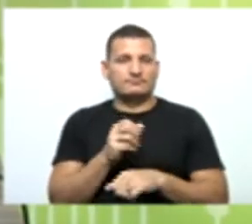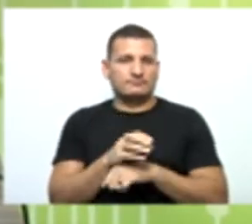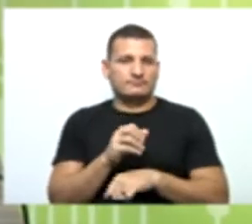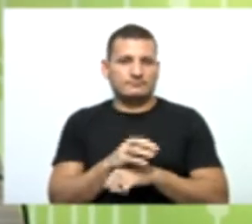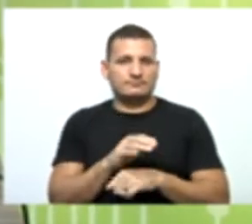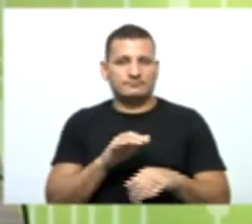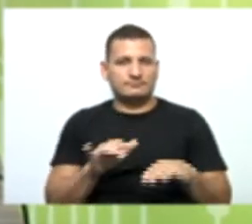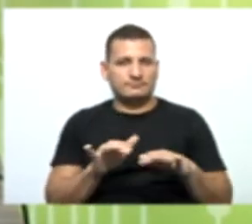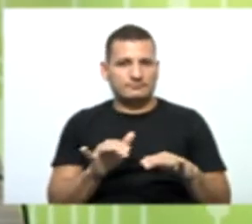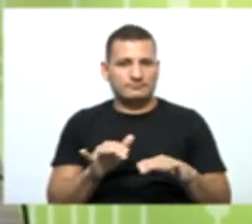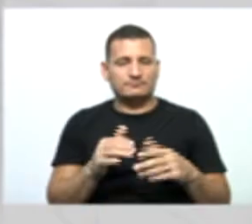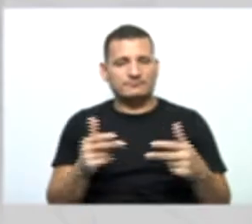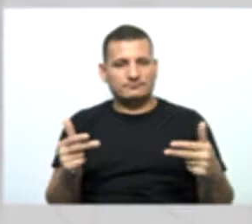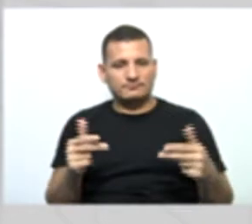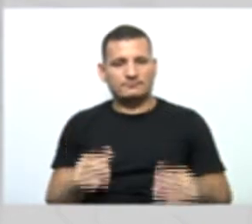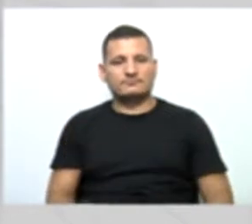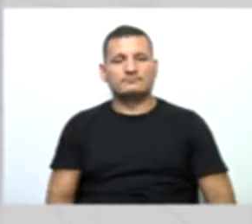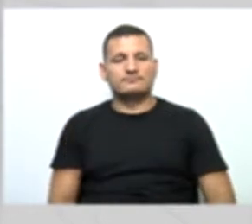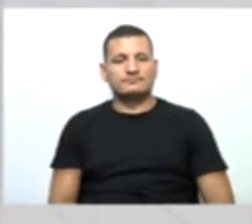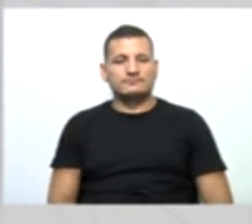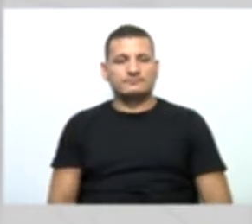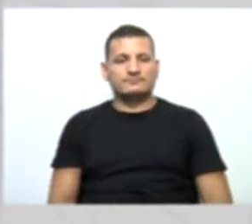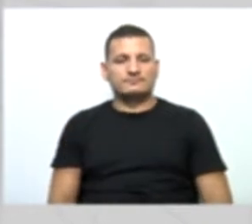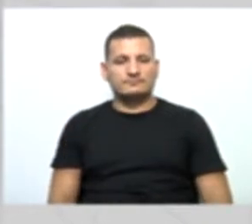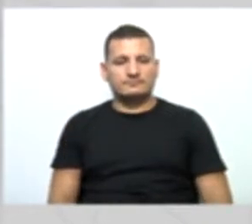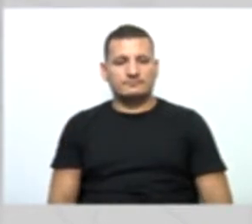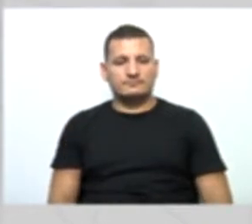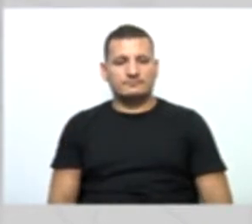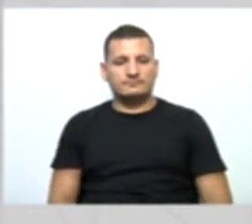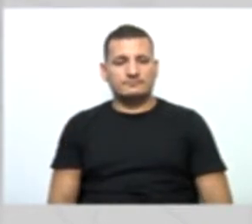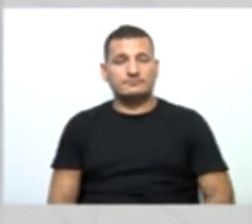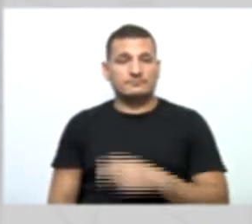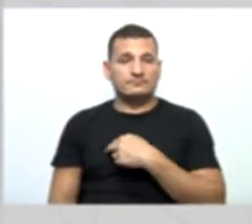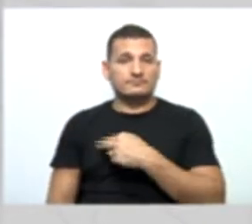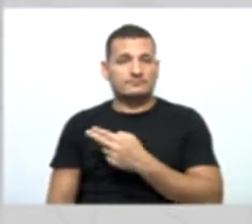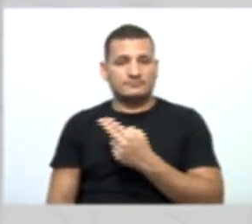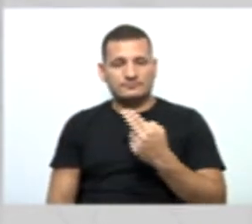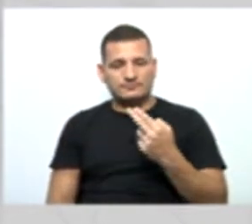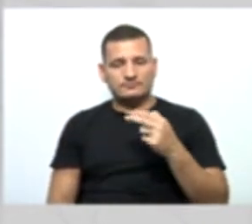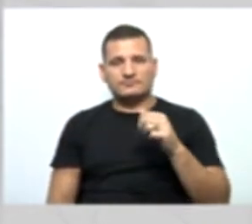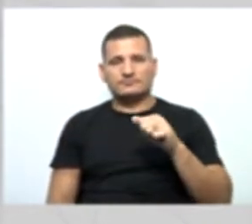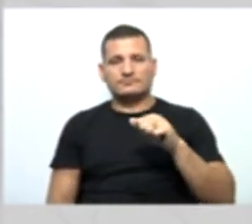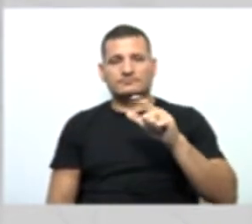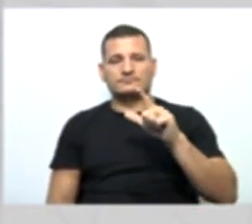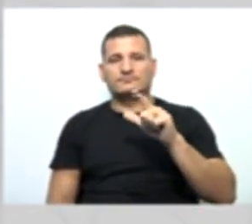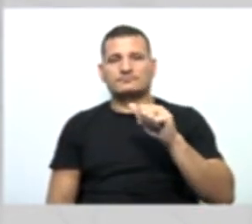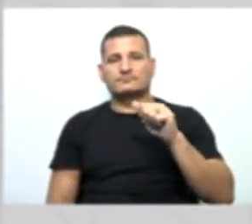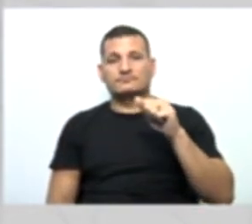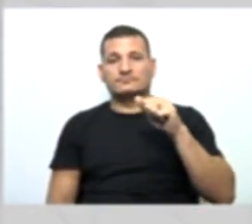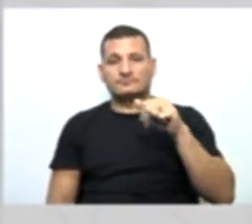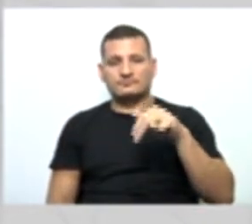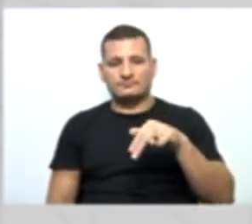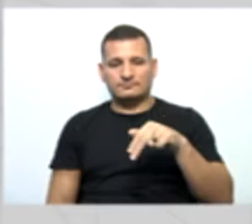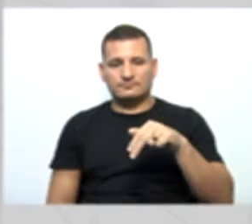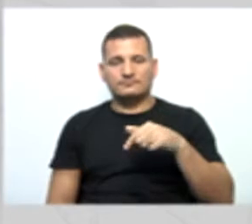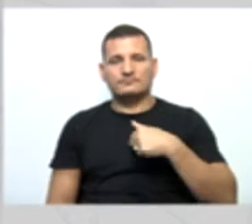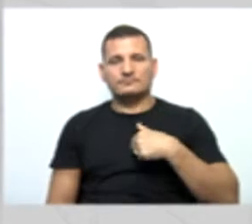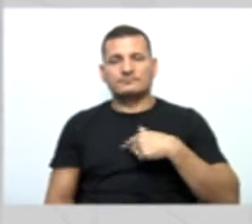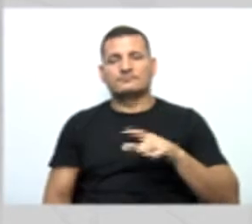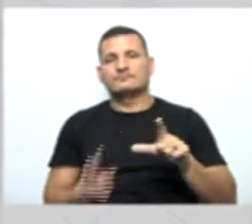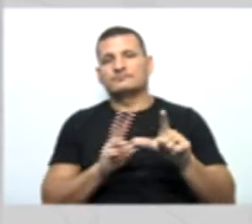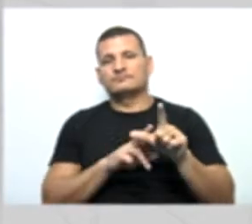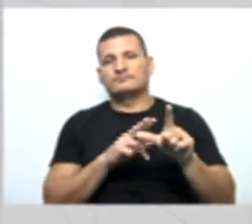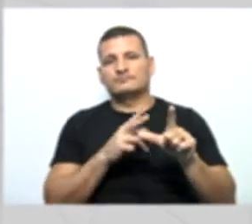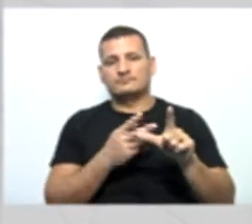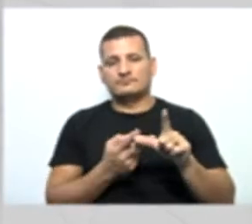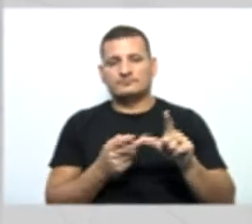orientada a objetos. Ok? Vamos lá. Meu nome é Alan Johnny Carvalho de Araújo, sou bacharel em